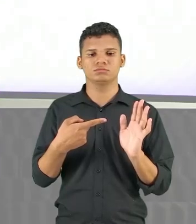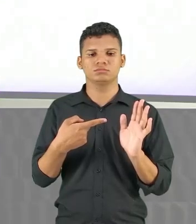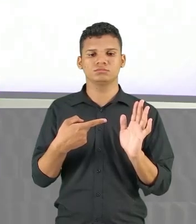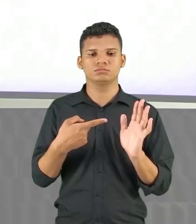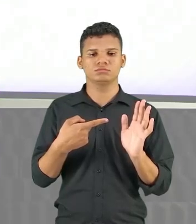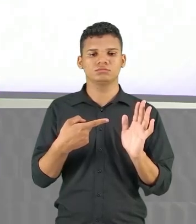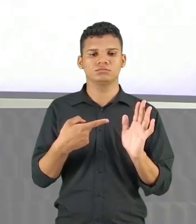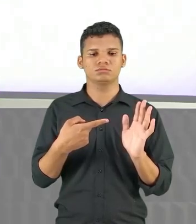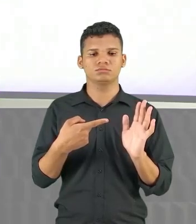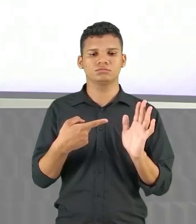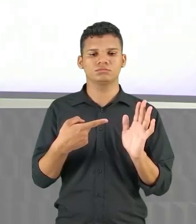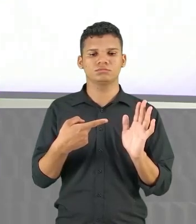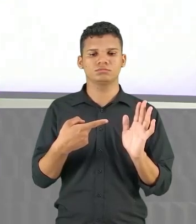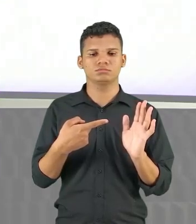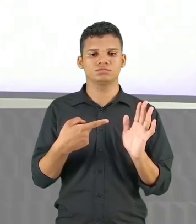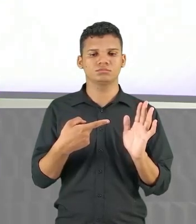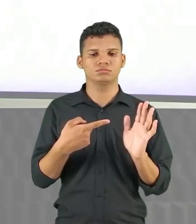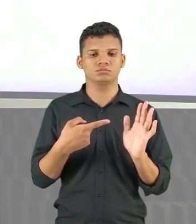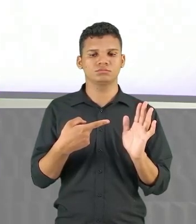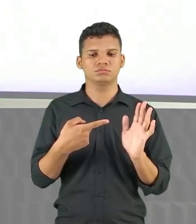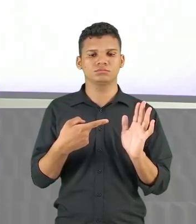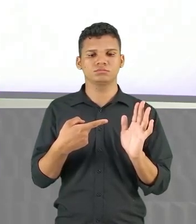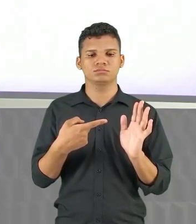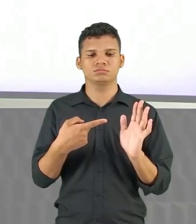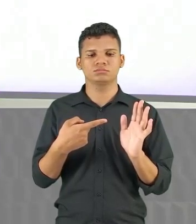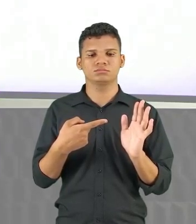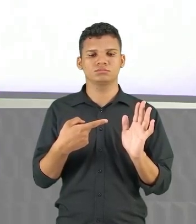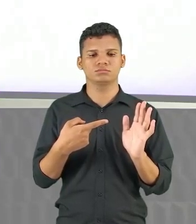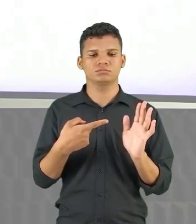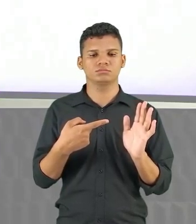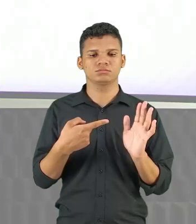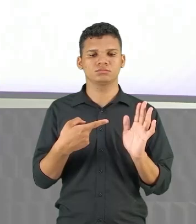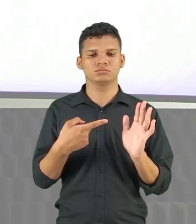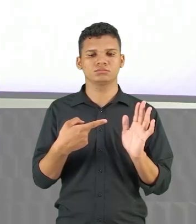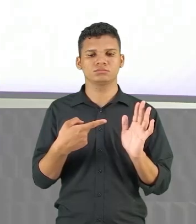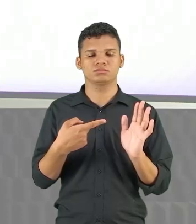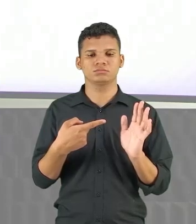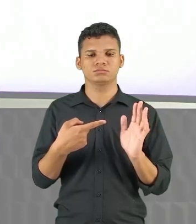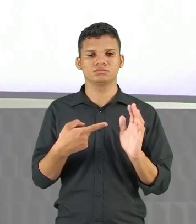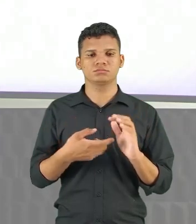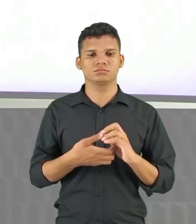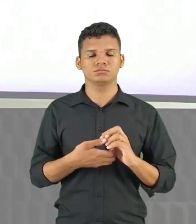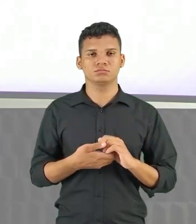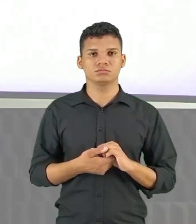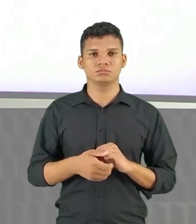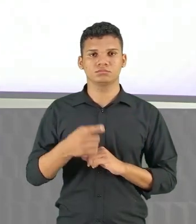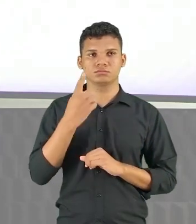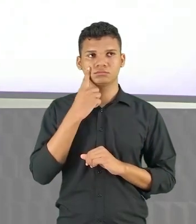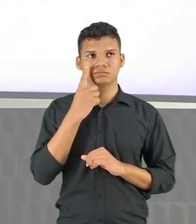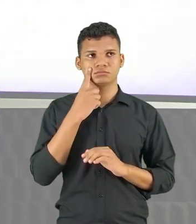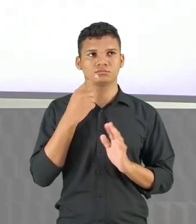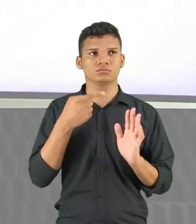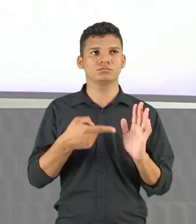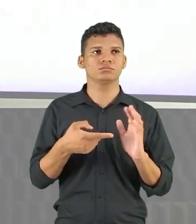mais submisso e mavioso amor, e respondeu-lhe, cheia de emoção.